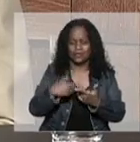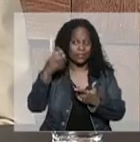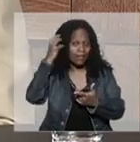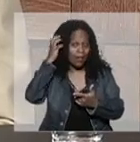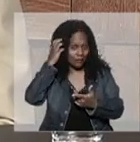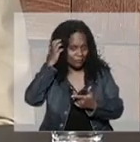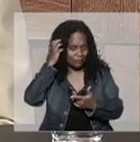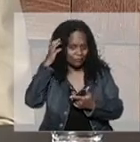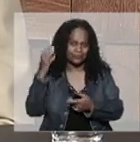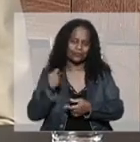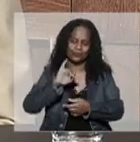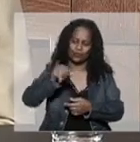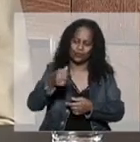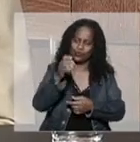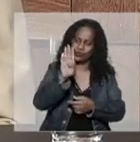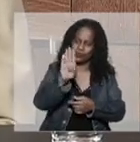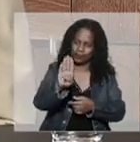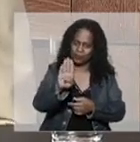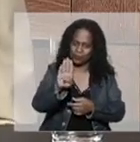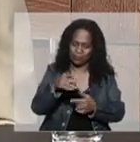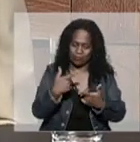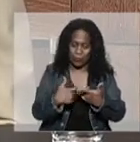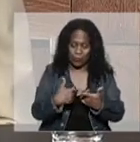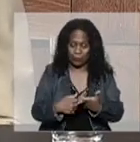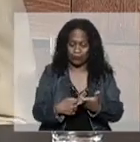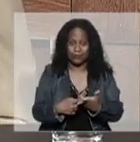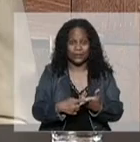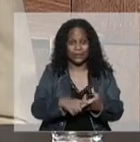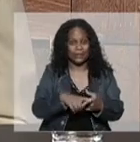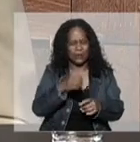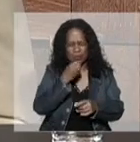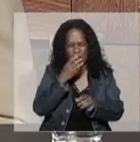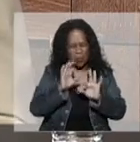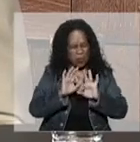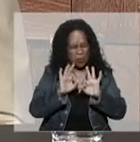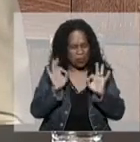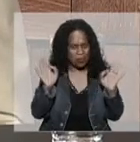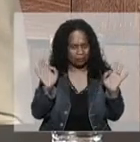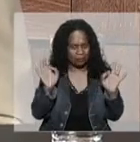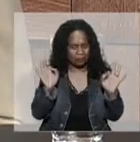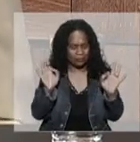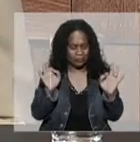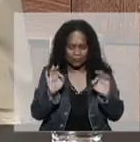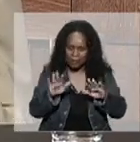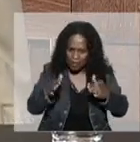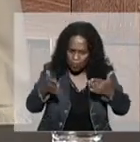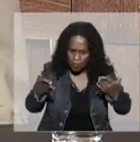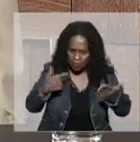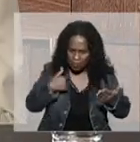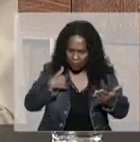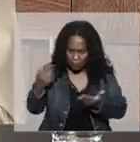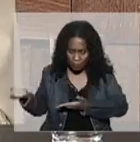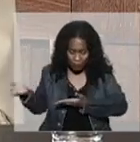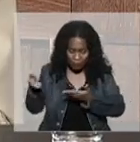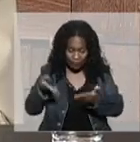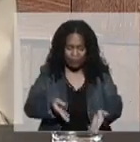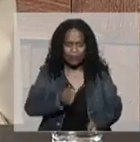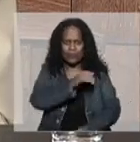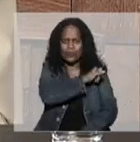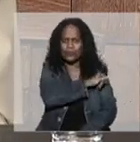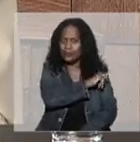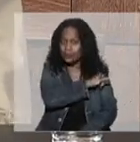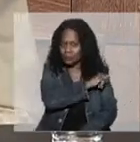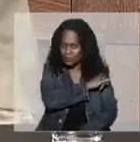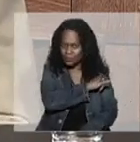Saroldi na Rádio JB. E os programas da Rádio Mundial, né? Big Boy e outros, né? Quando eu vim para o